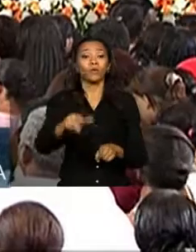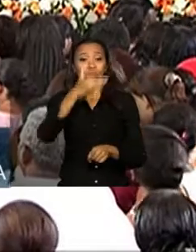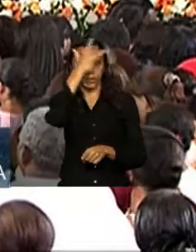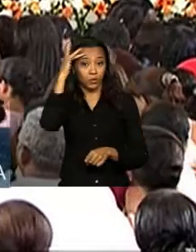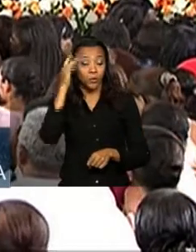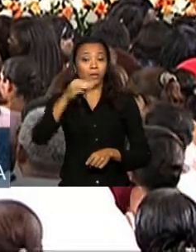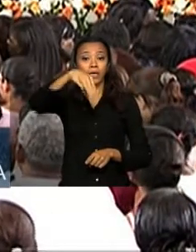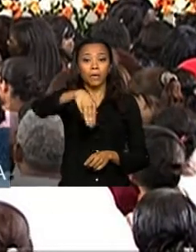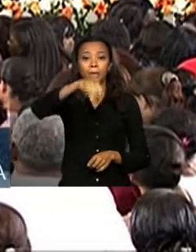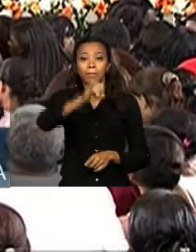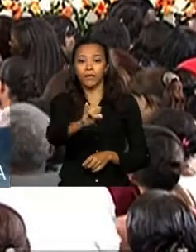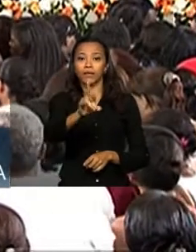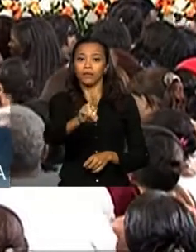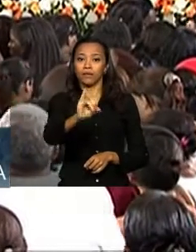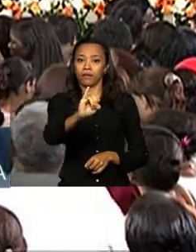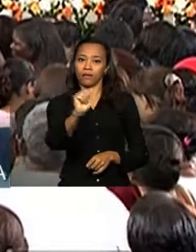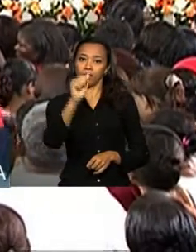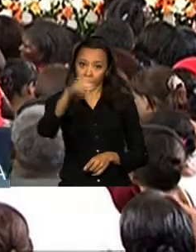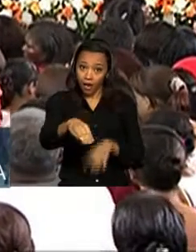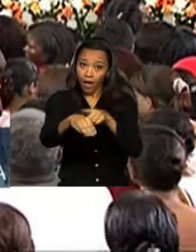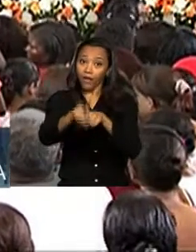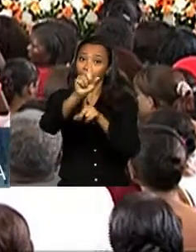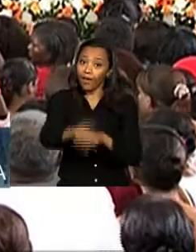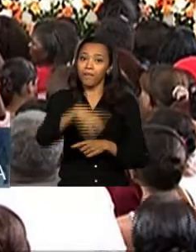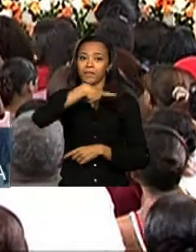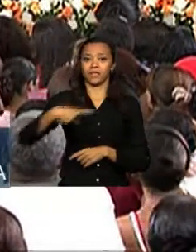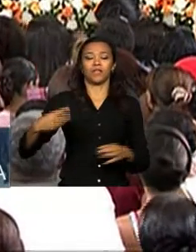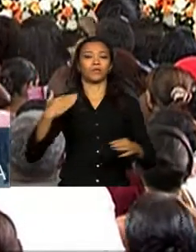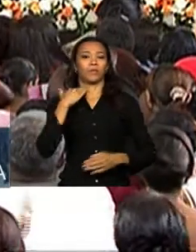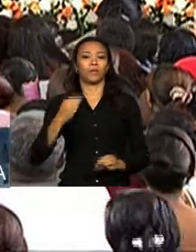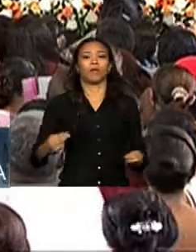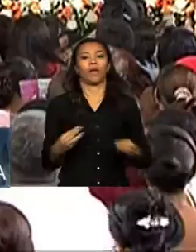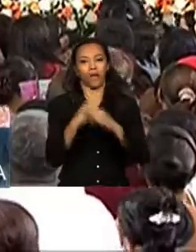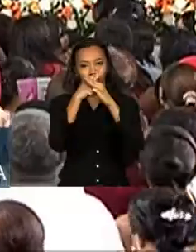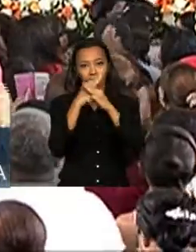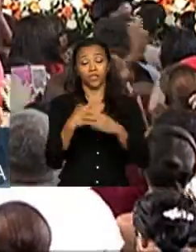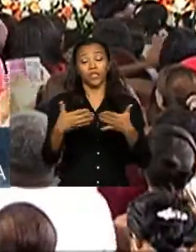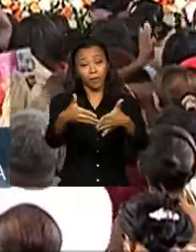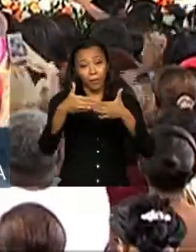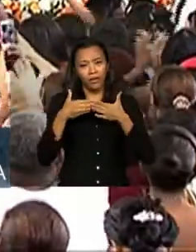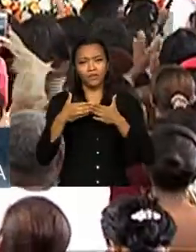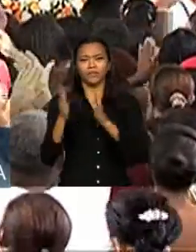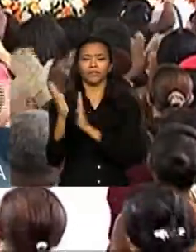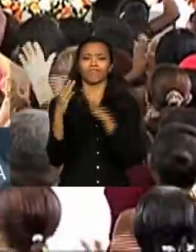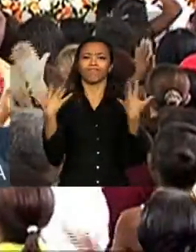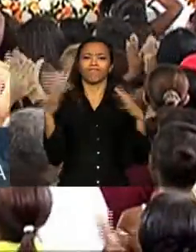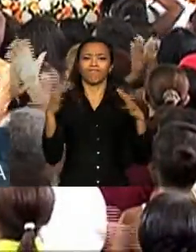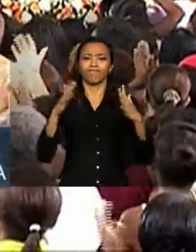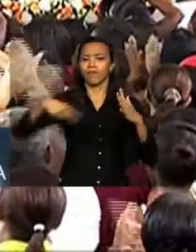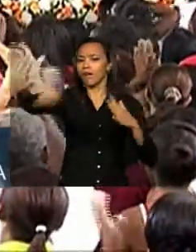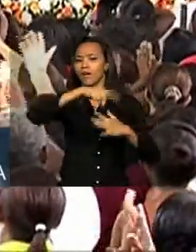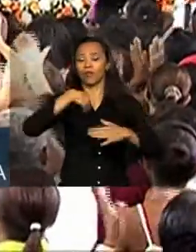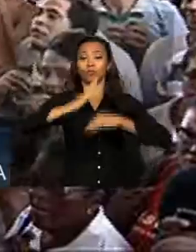que assumiu essa semana a Caixa Econômica. E aí, gente, eu peço a salva de palmas a toda a equipe da Caixa